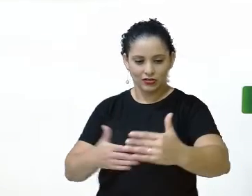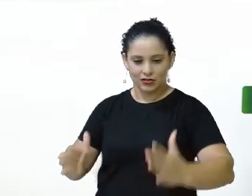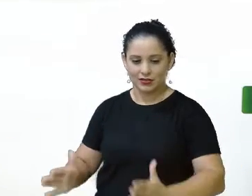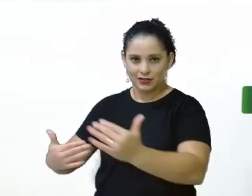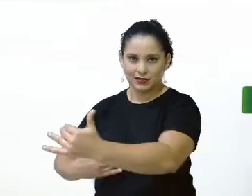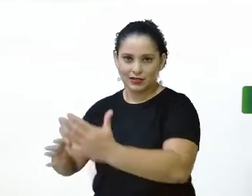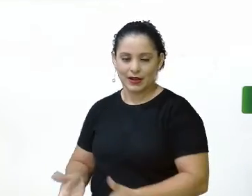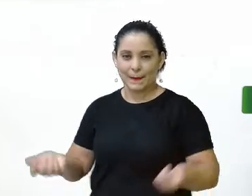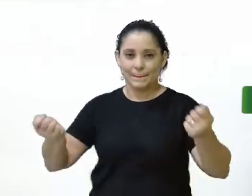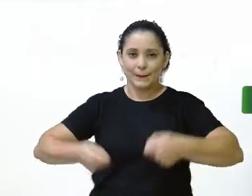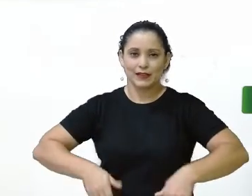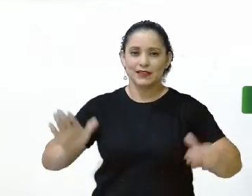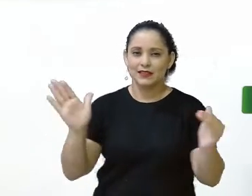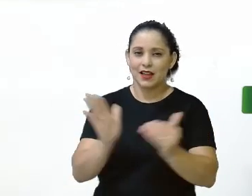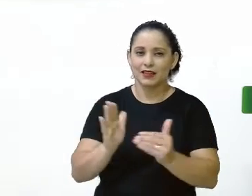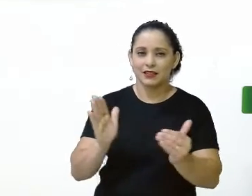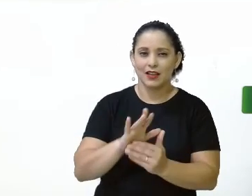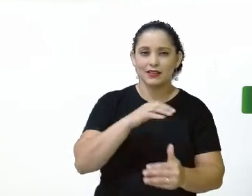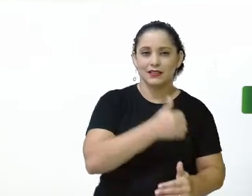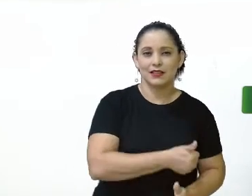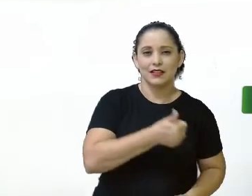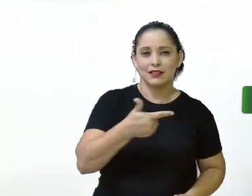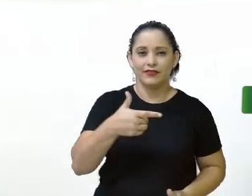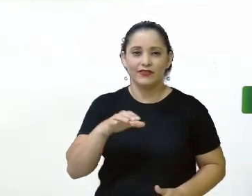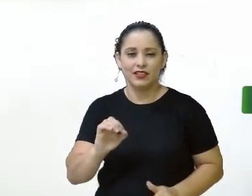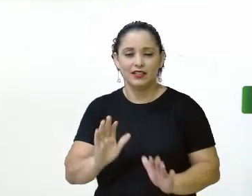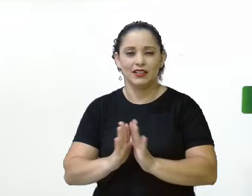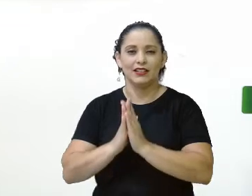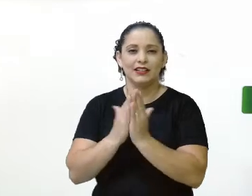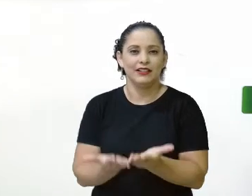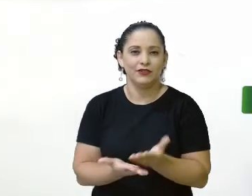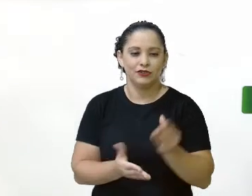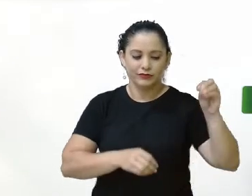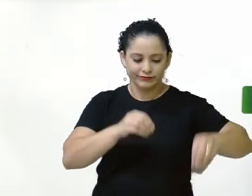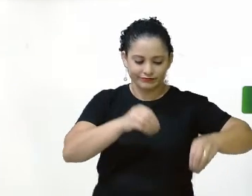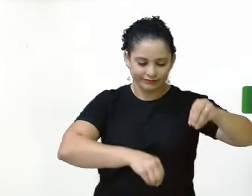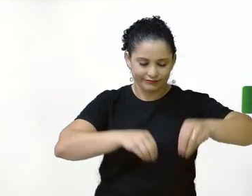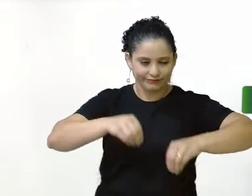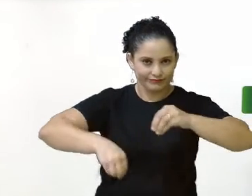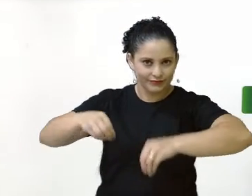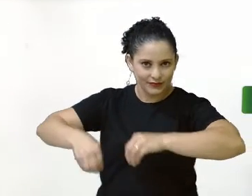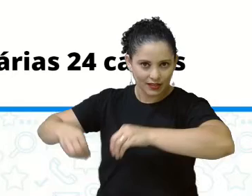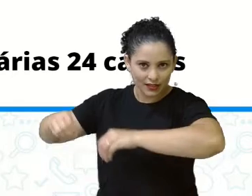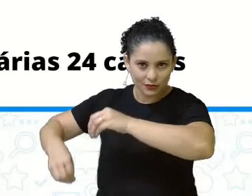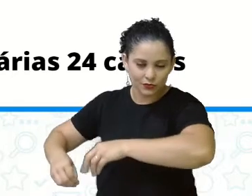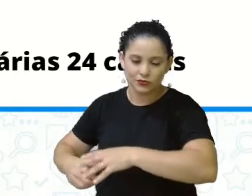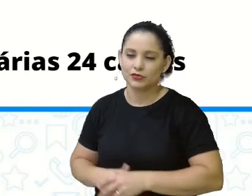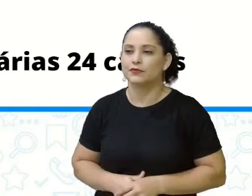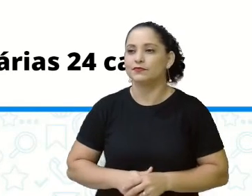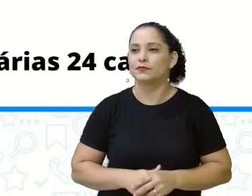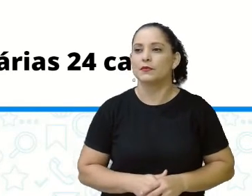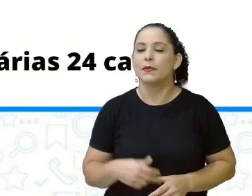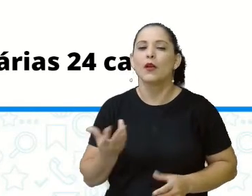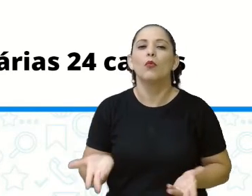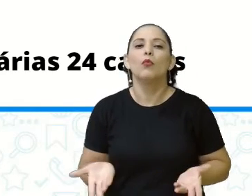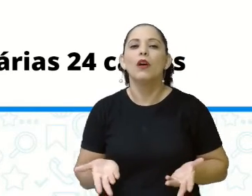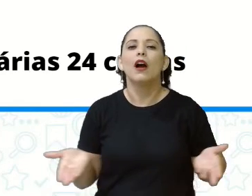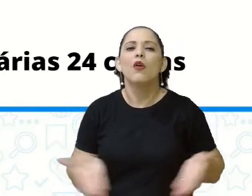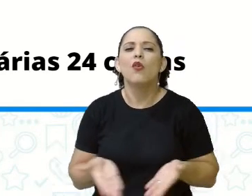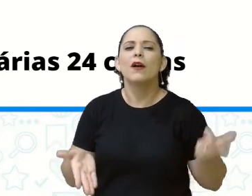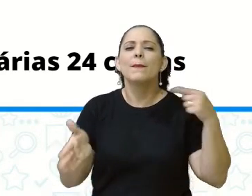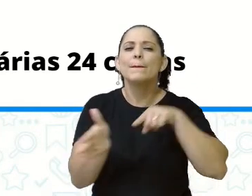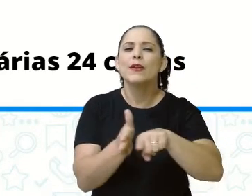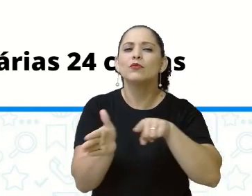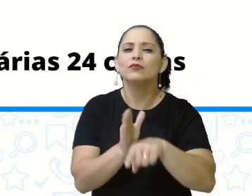120 livros. Cada caixinha com 120 livros. Eu quero saber quantas caixas serão